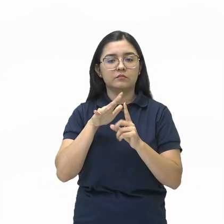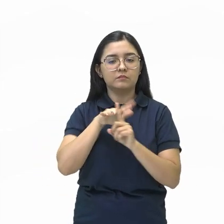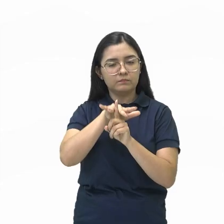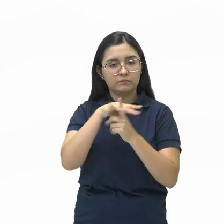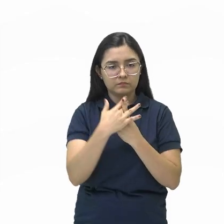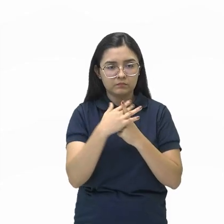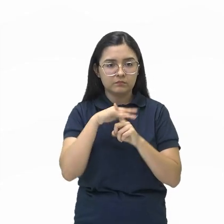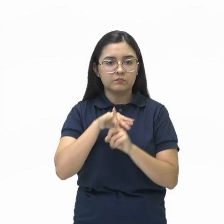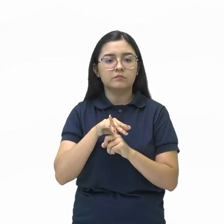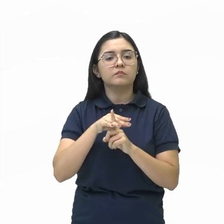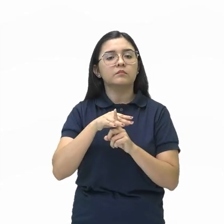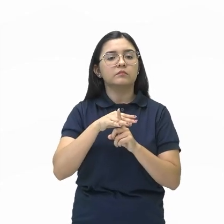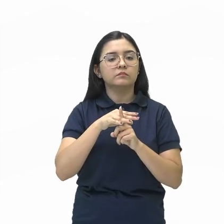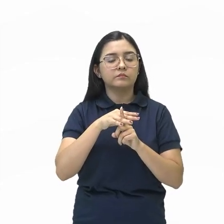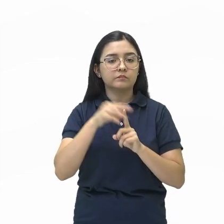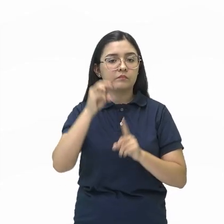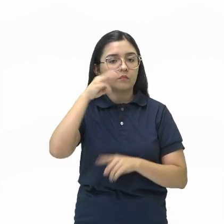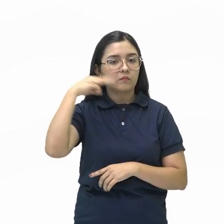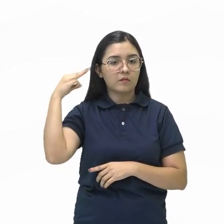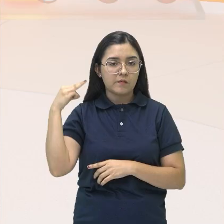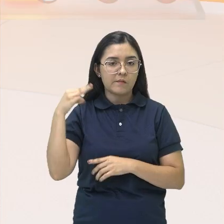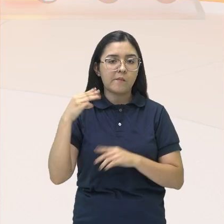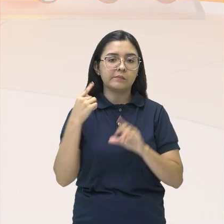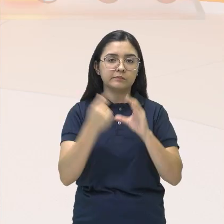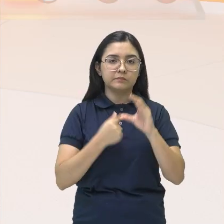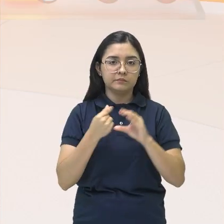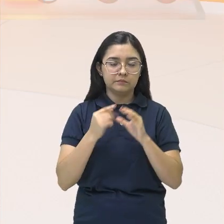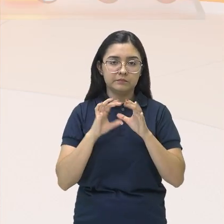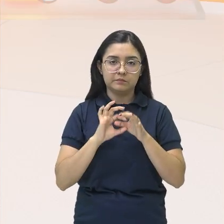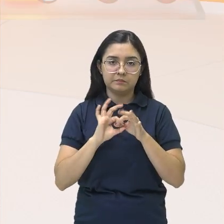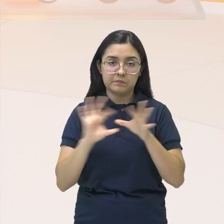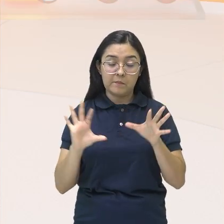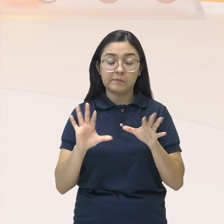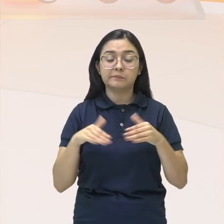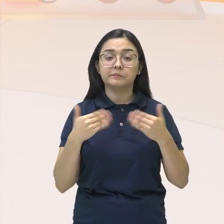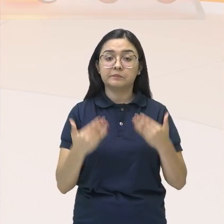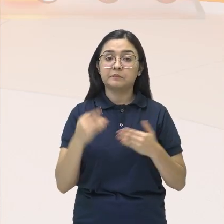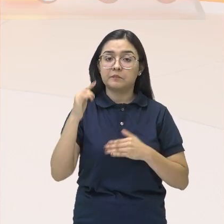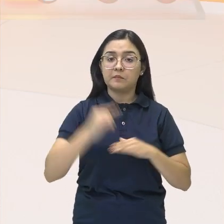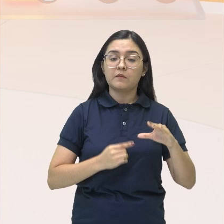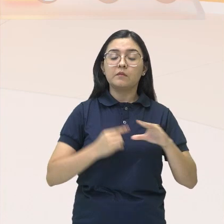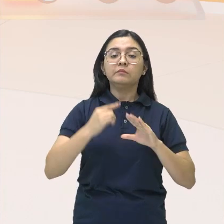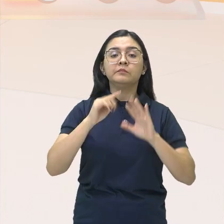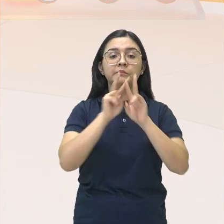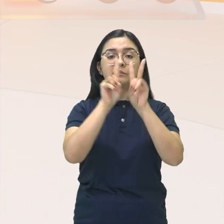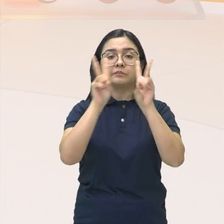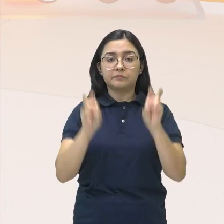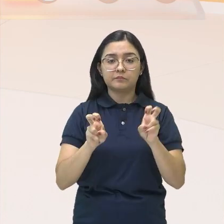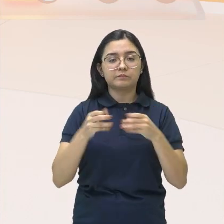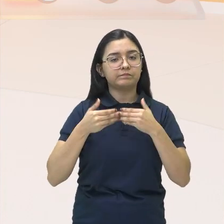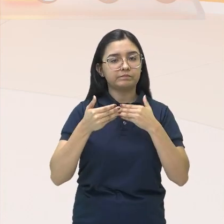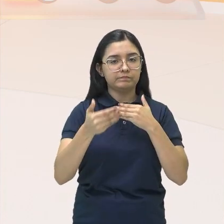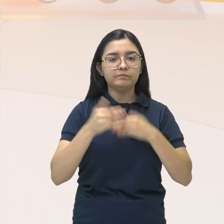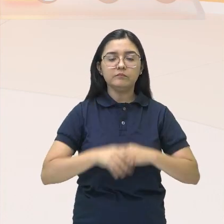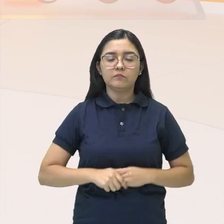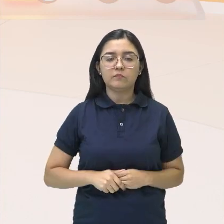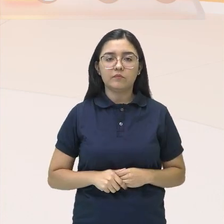Marx, capitalista e liberal. Então esse aí é o tema e vamos à nossa